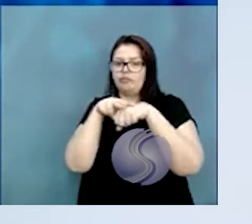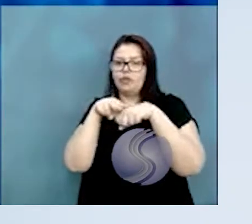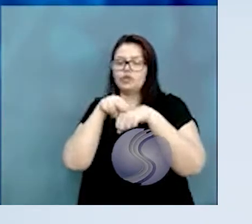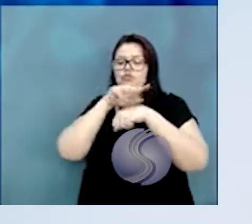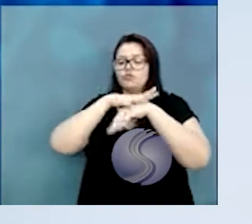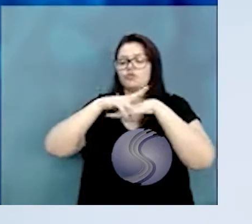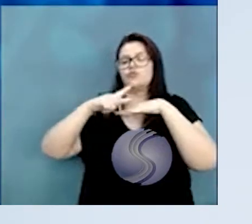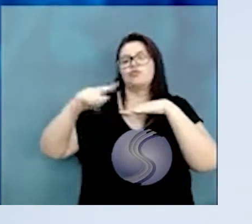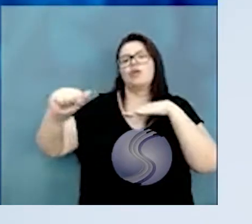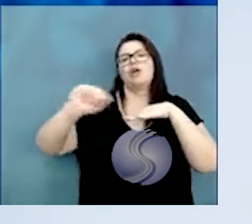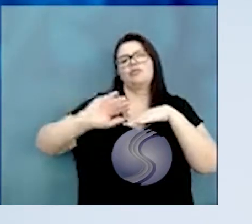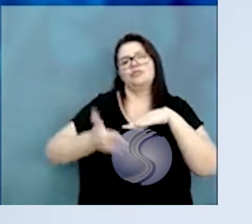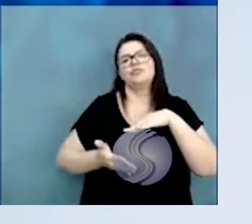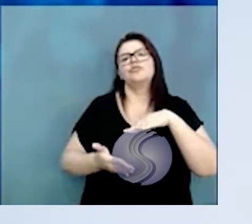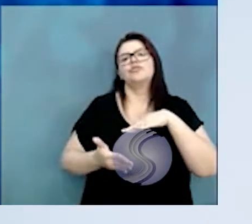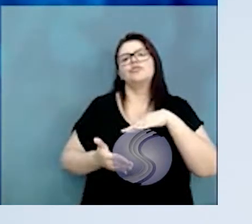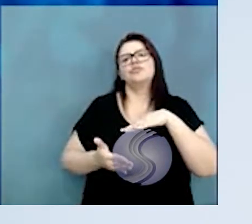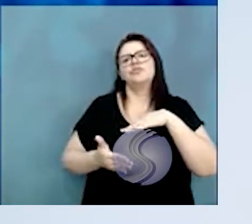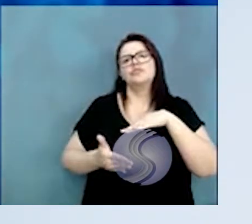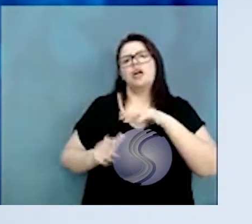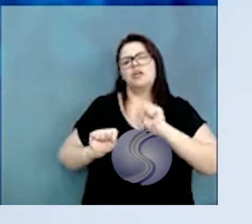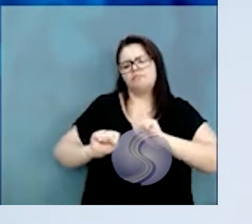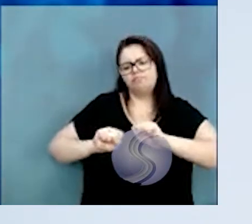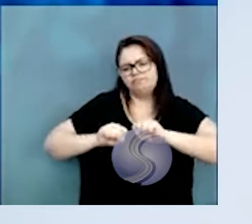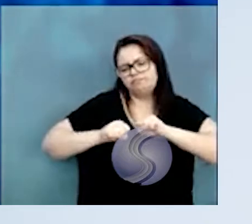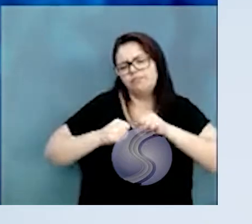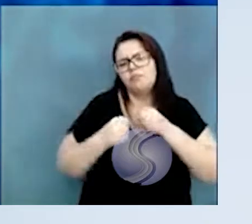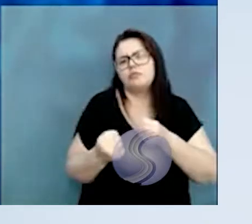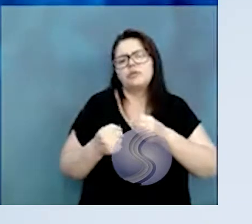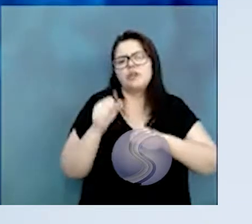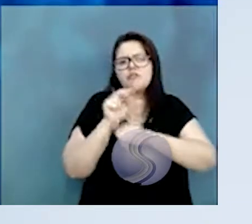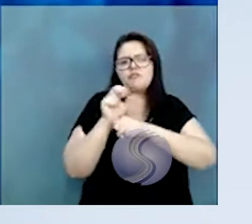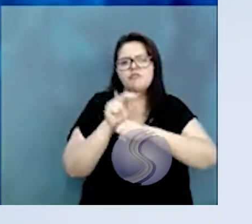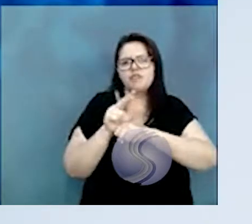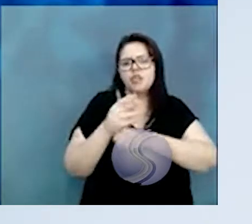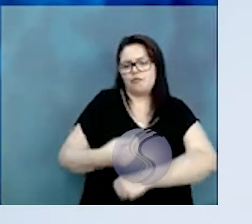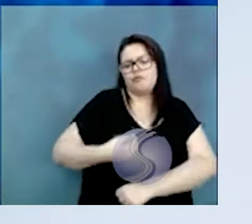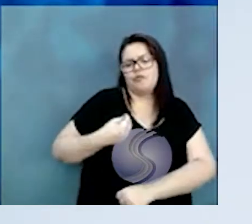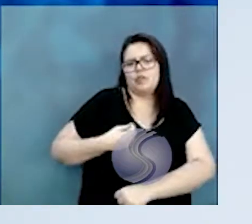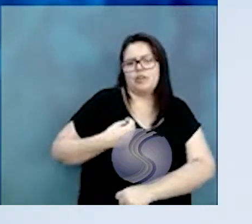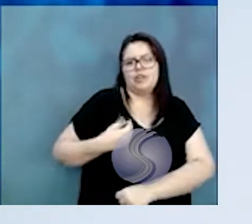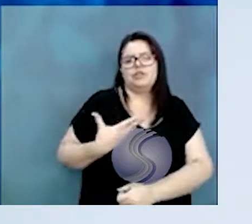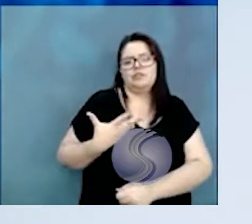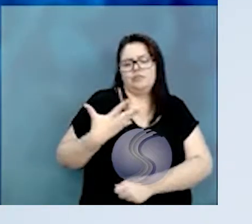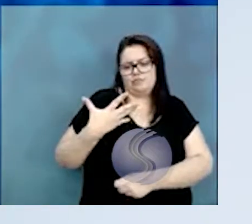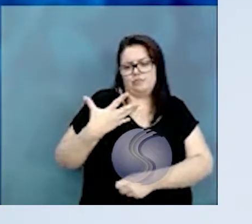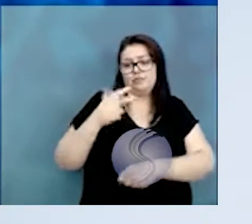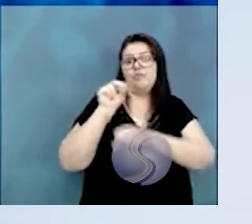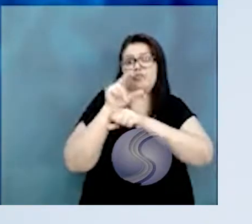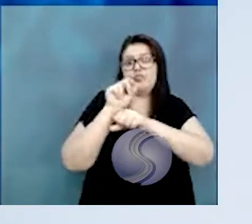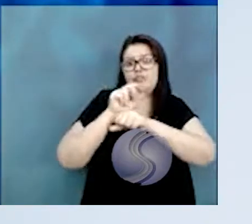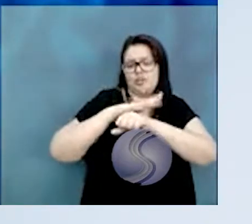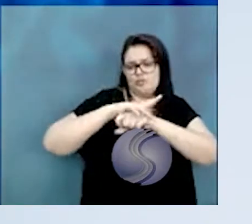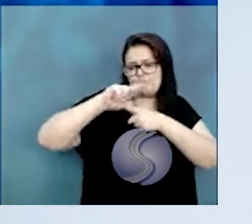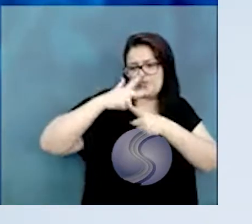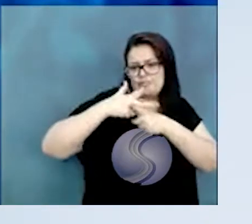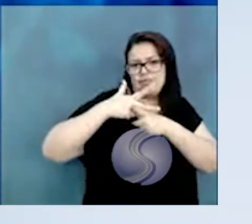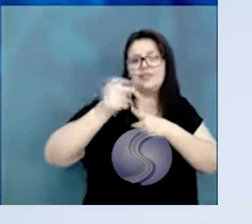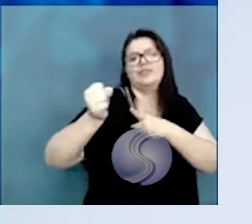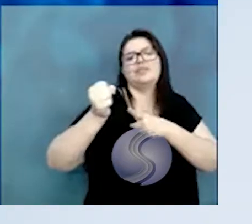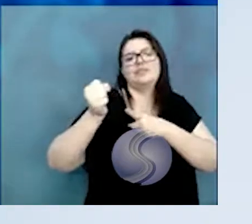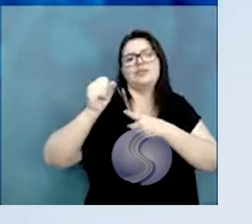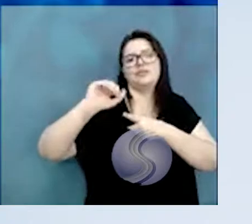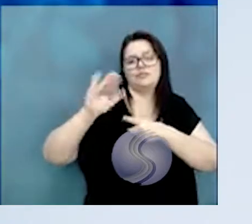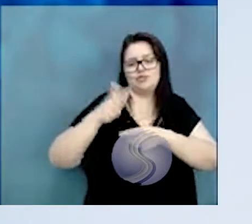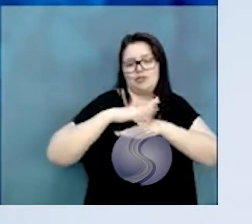sob investigação, né, que ainda não tem a confirmação da causa. De acordo com os dados do boletim, Chagas,